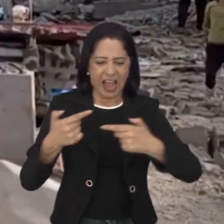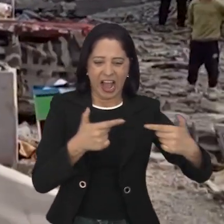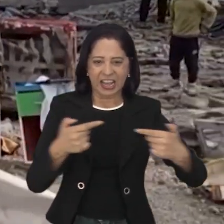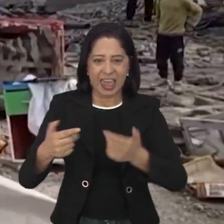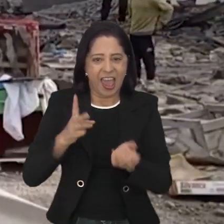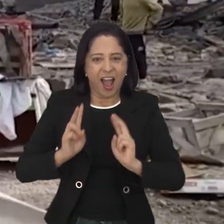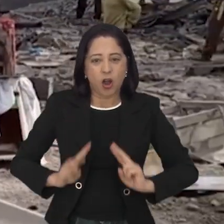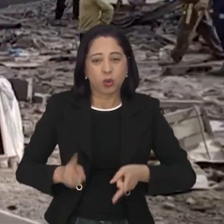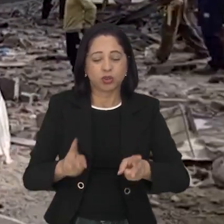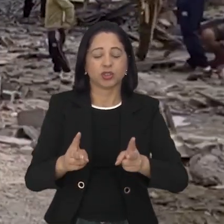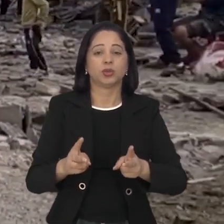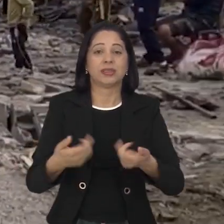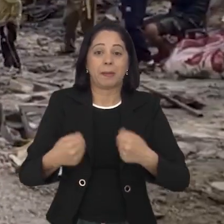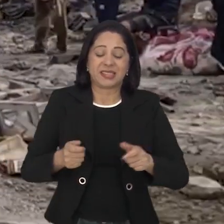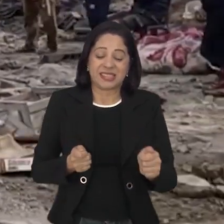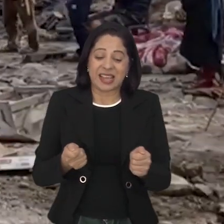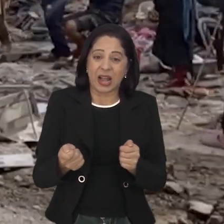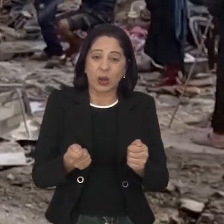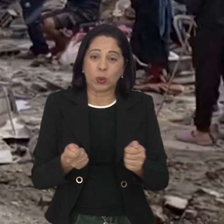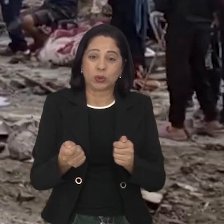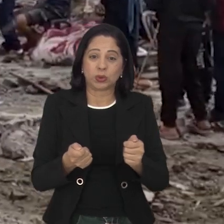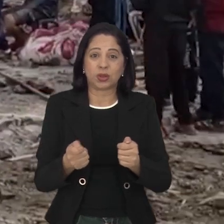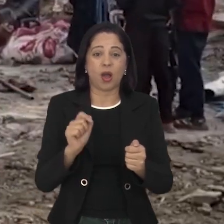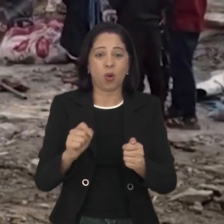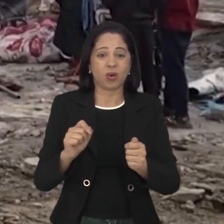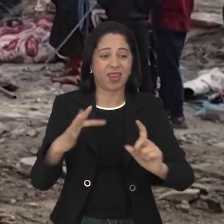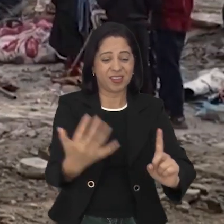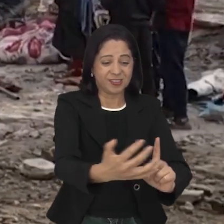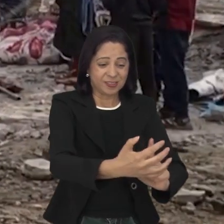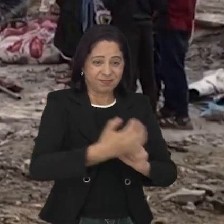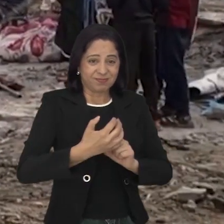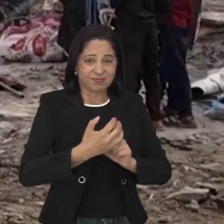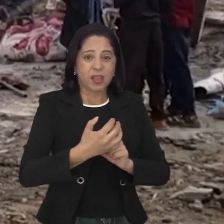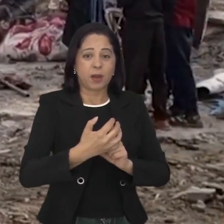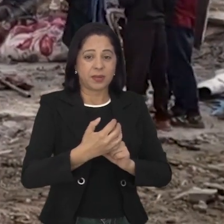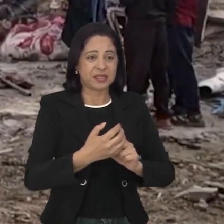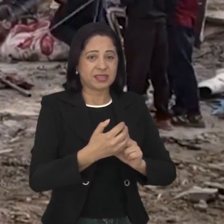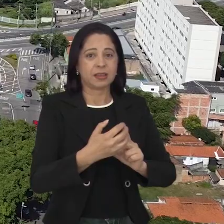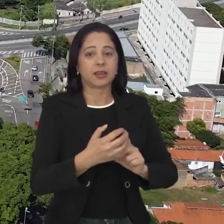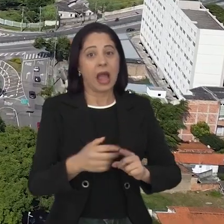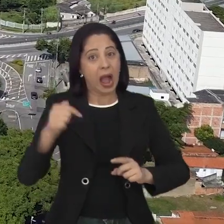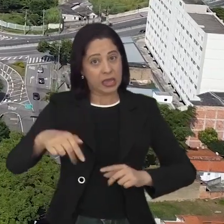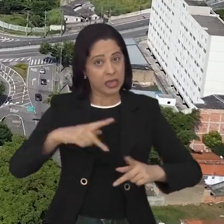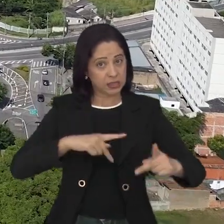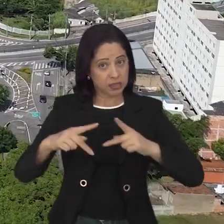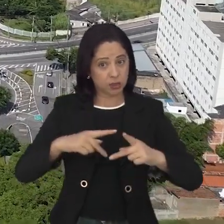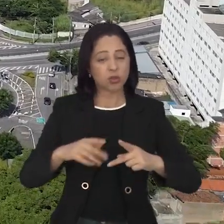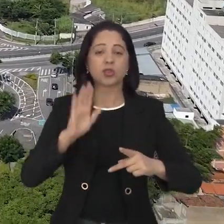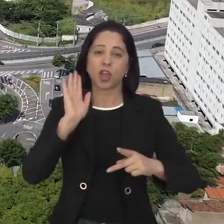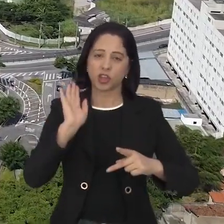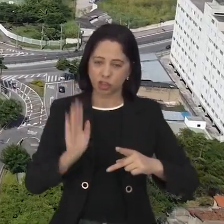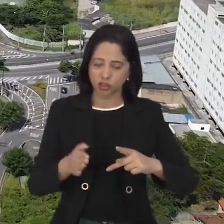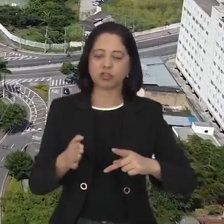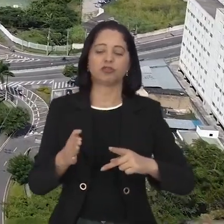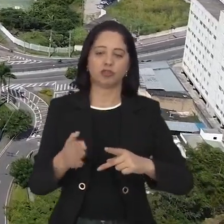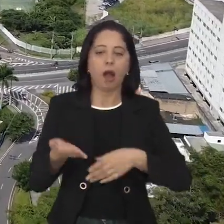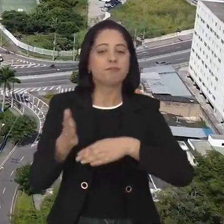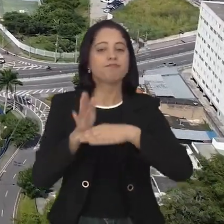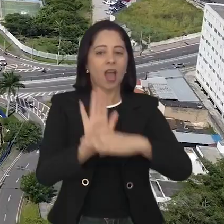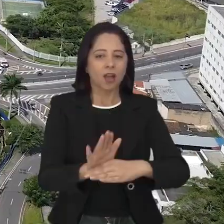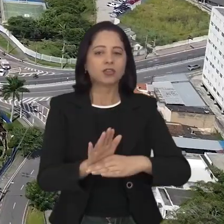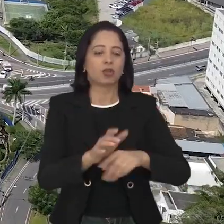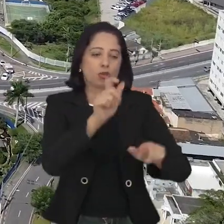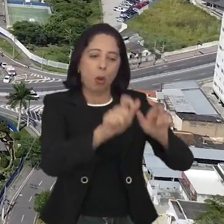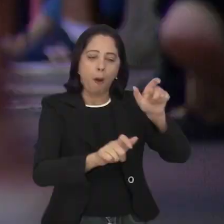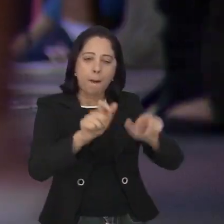preciso controlar os efeitos colaterais com ações como o acolhimento de refugiados São José dos Campos fez parte dessa